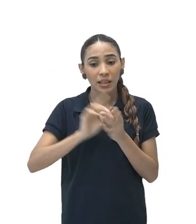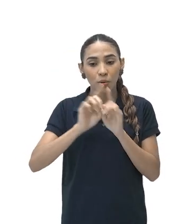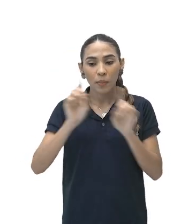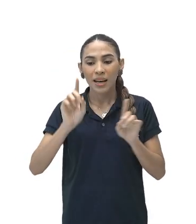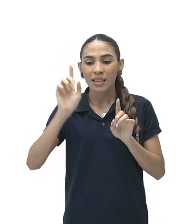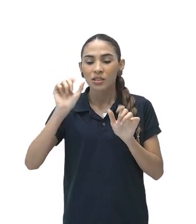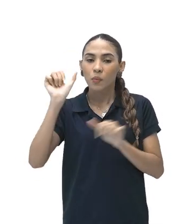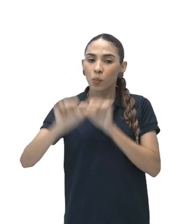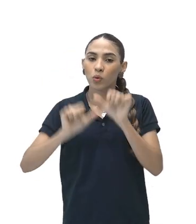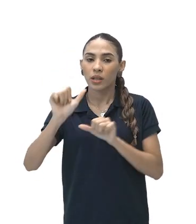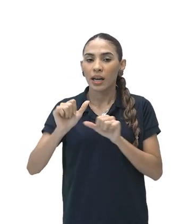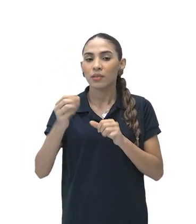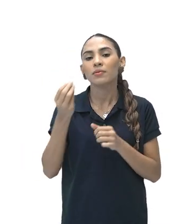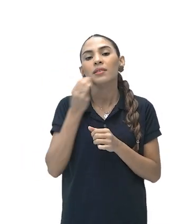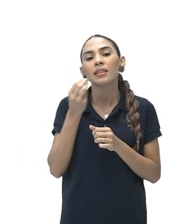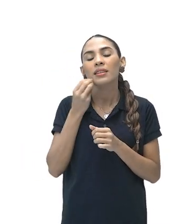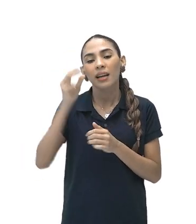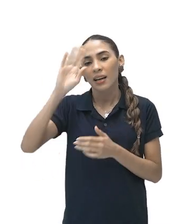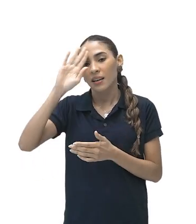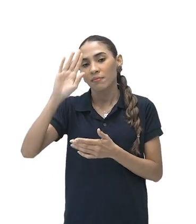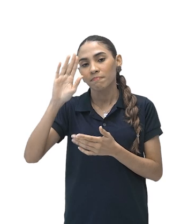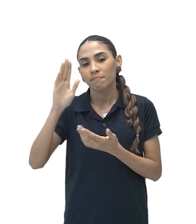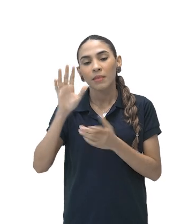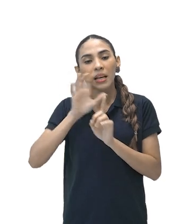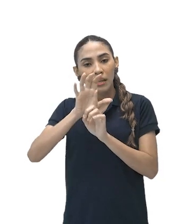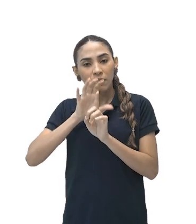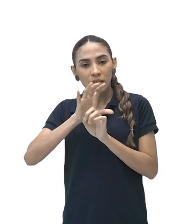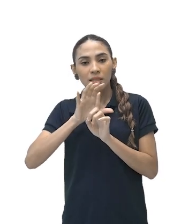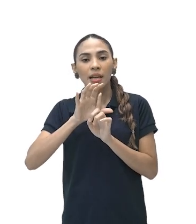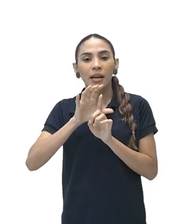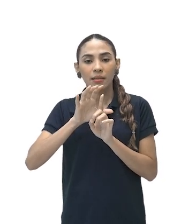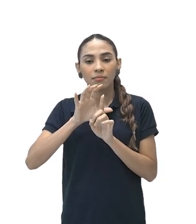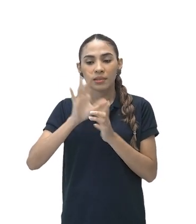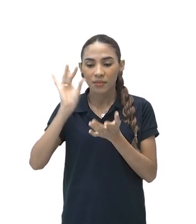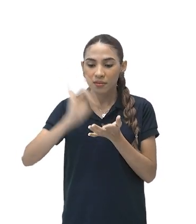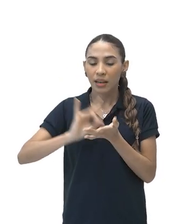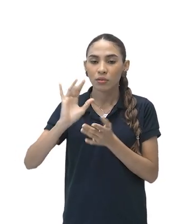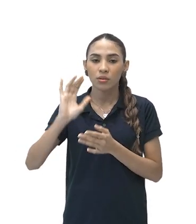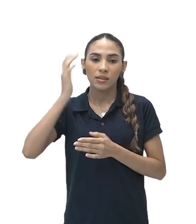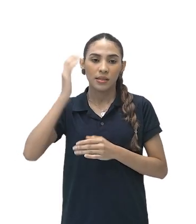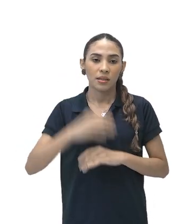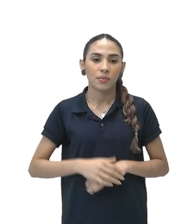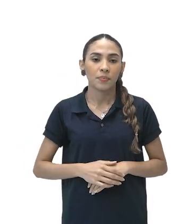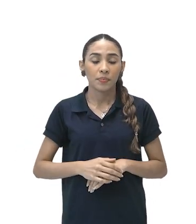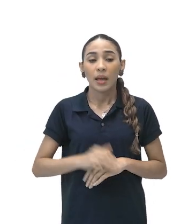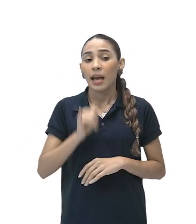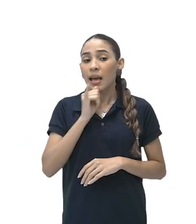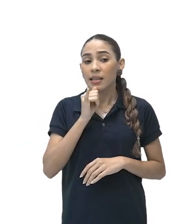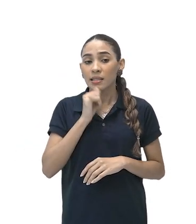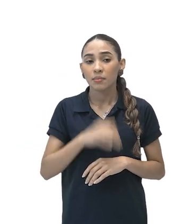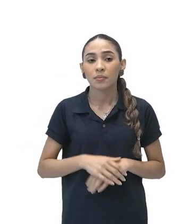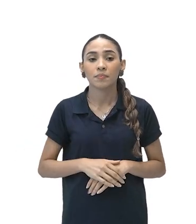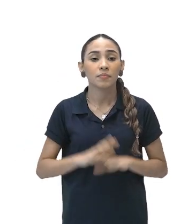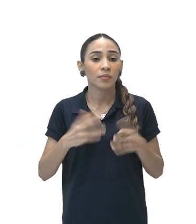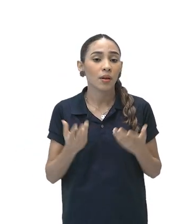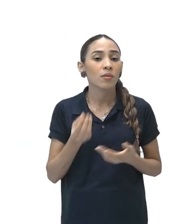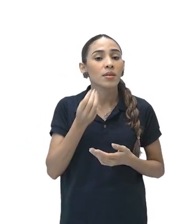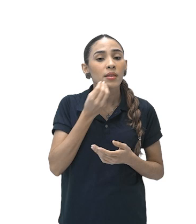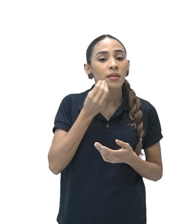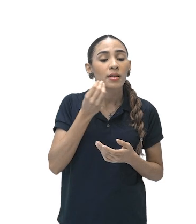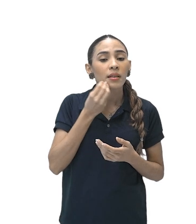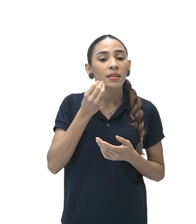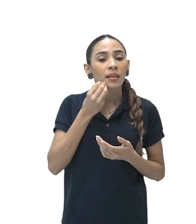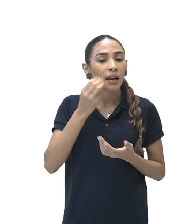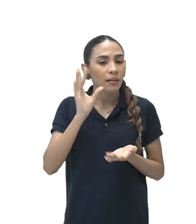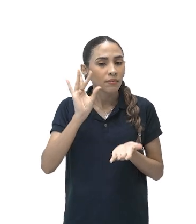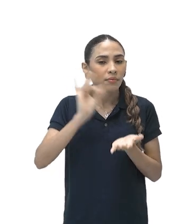distorcido para fazer acreditar que aquilo absurdo aconteceu, né? Então, olhem só. Para tentar